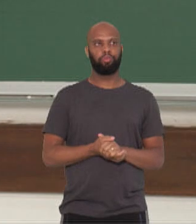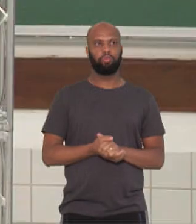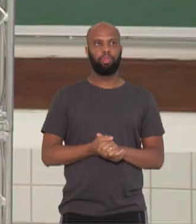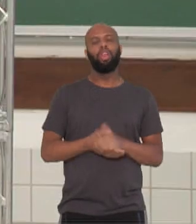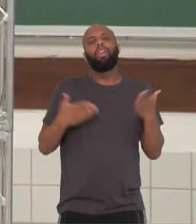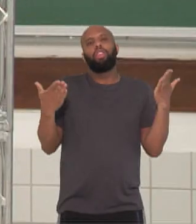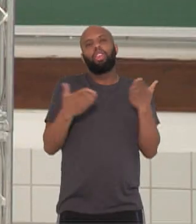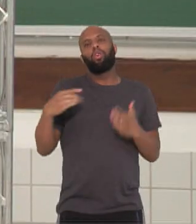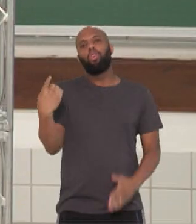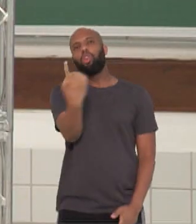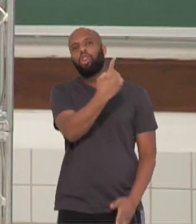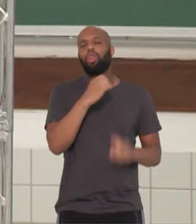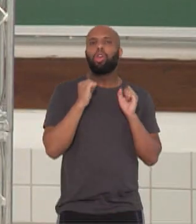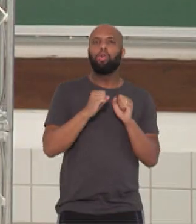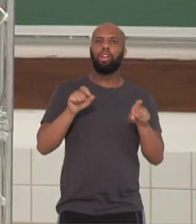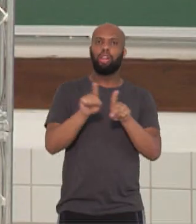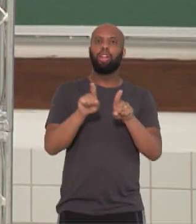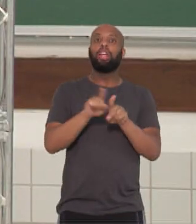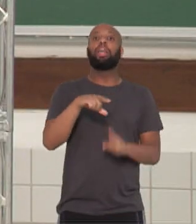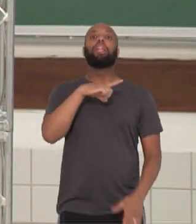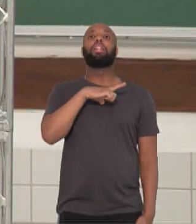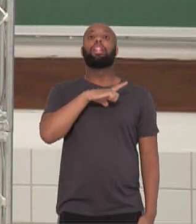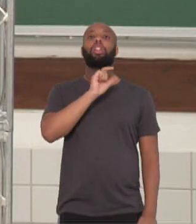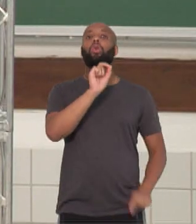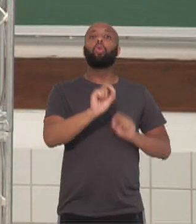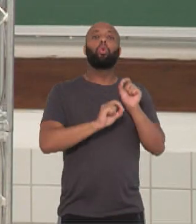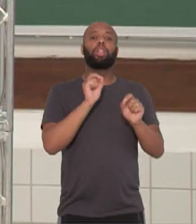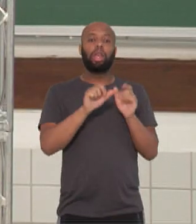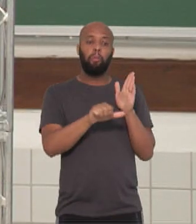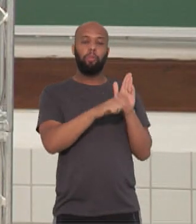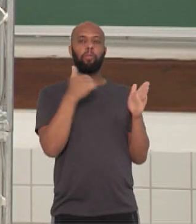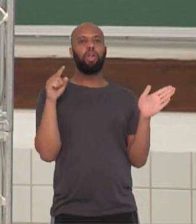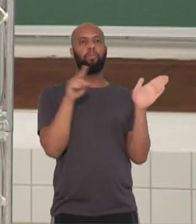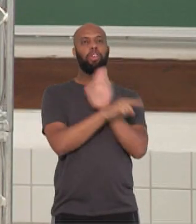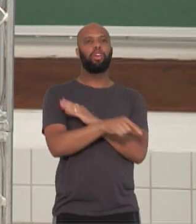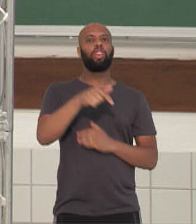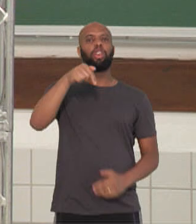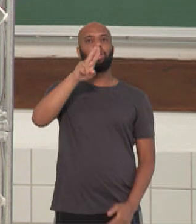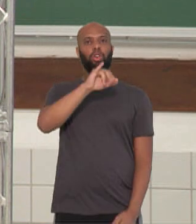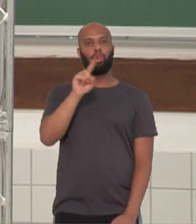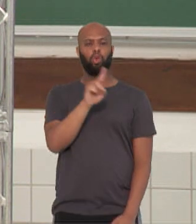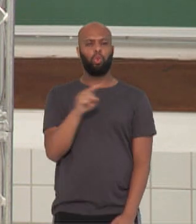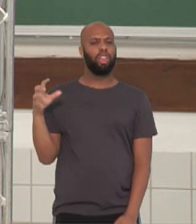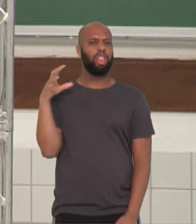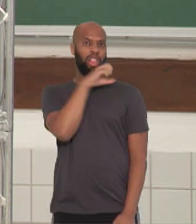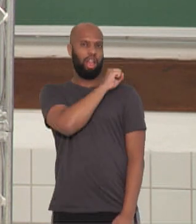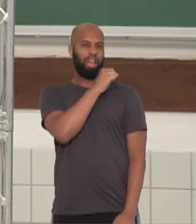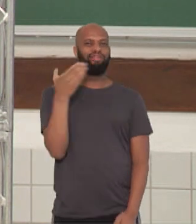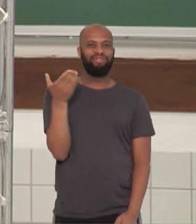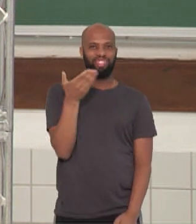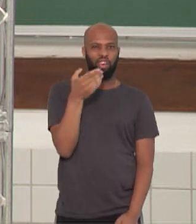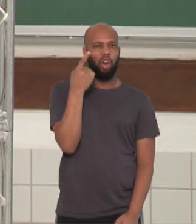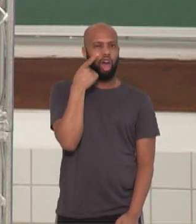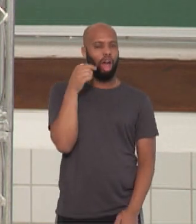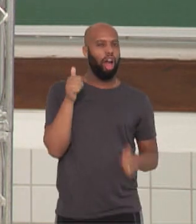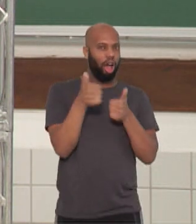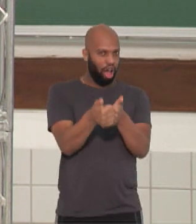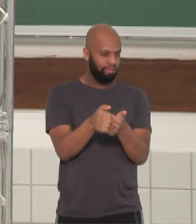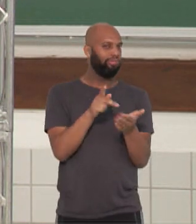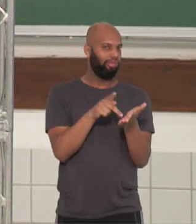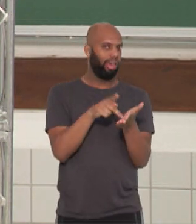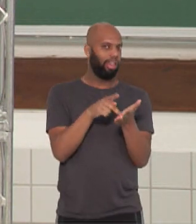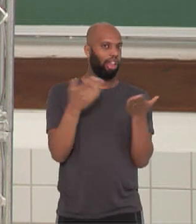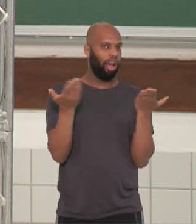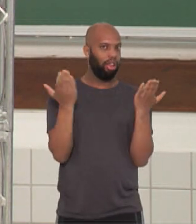Com isso, a gente pode ir para nossa primeiro quiz, nossa primeira pergunta rápida, para ver se vocês estão acompanhando bem aqui